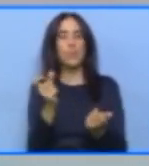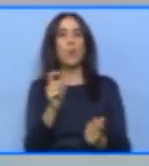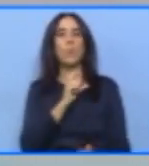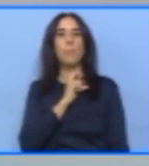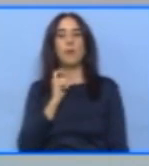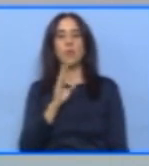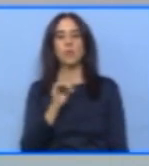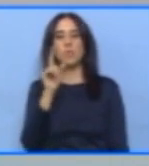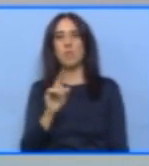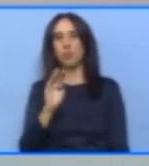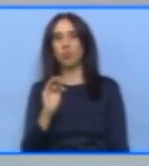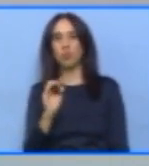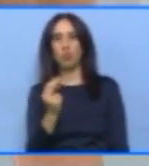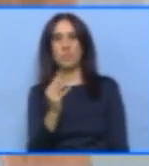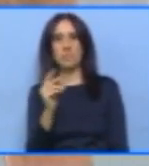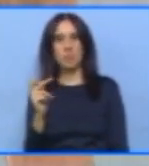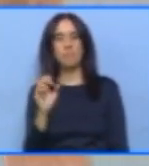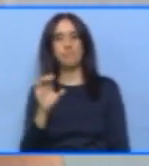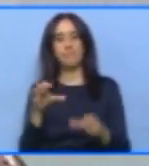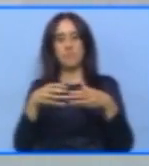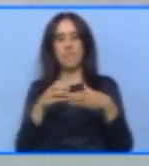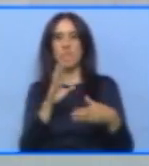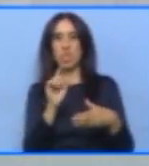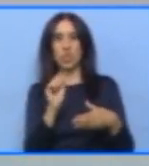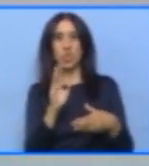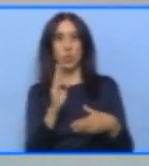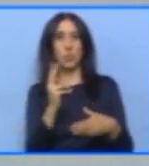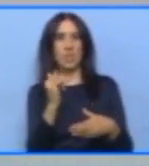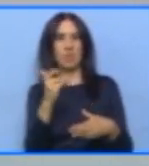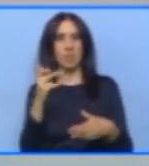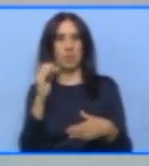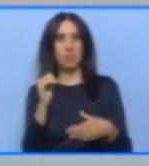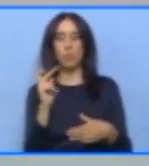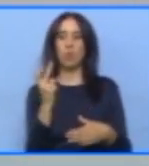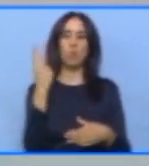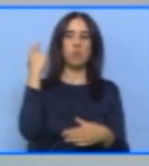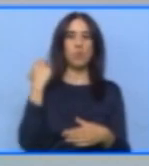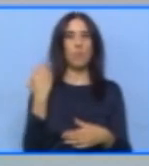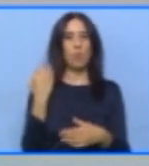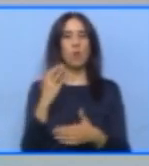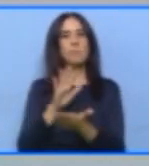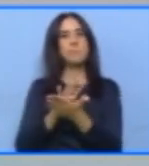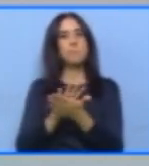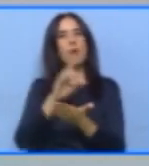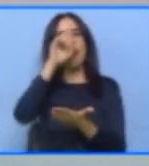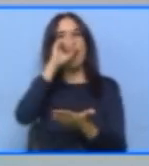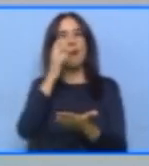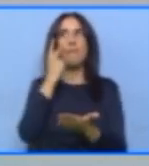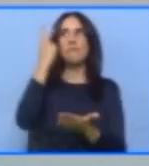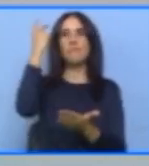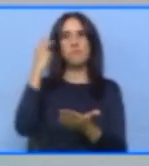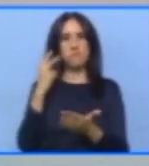José Sousa, dos Jesuítas, que há 2 anos acabou de publicar as suas memórias